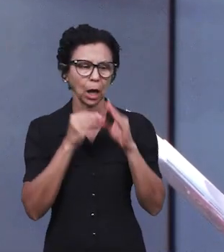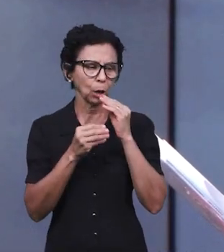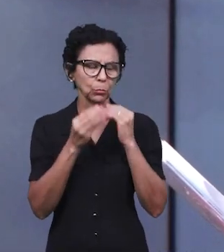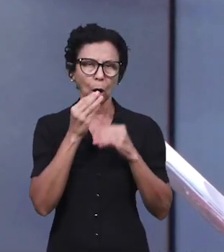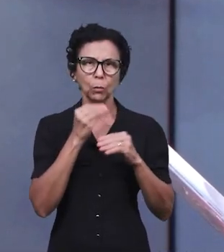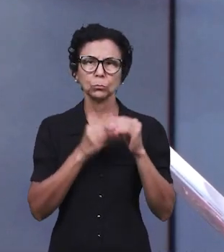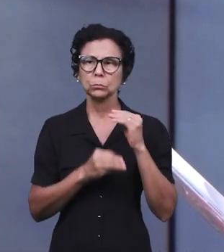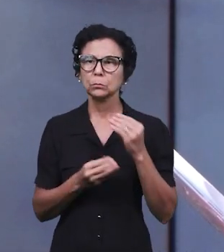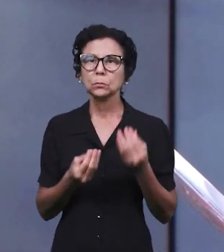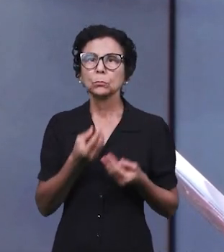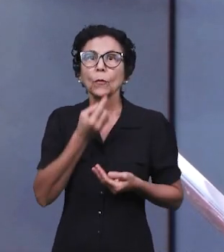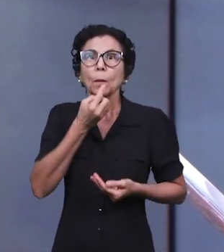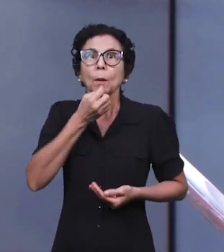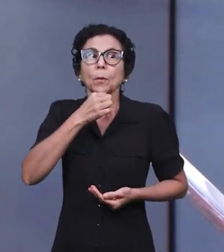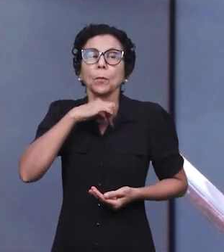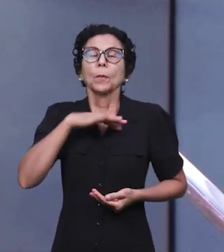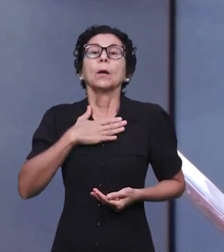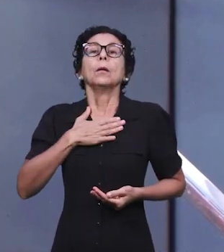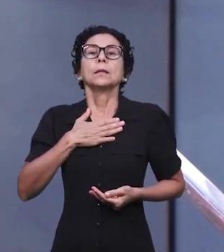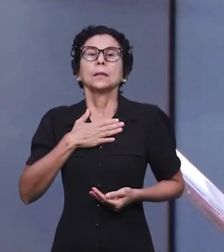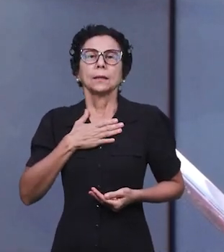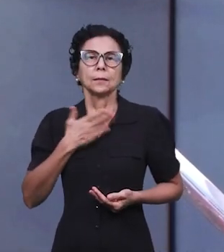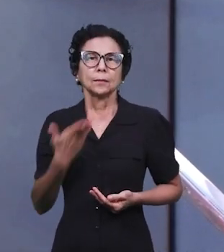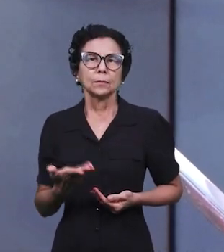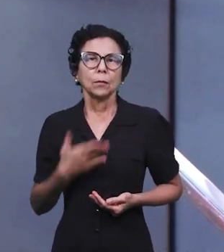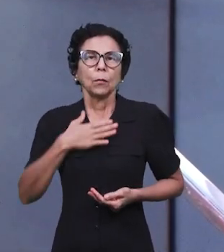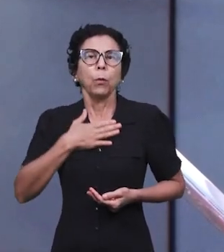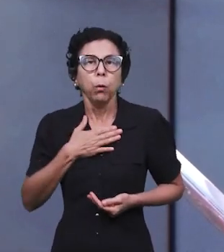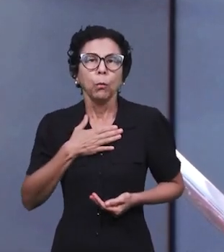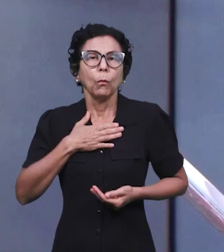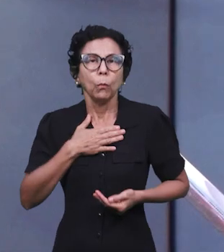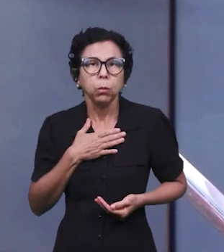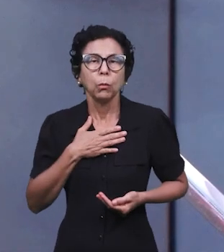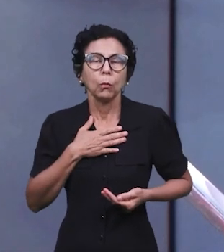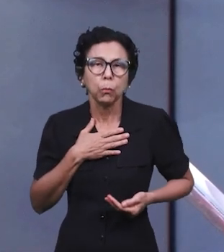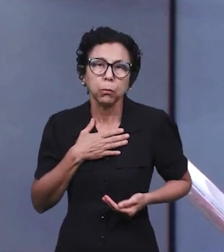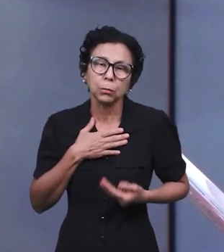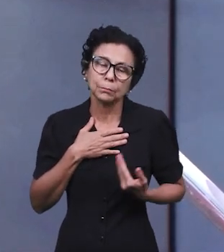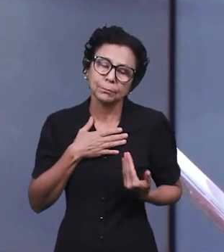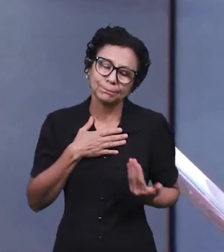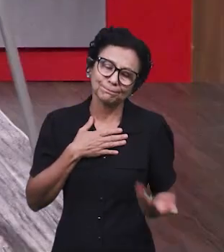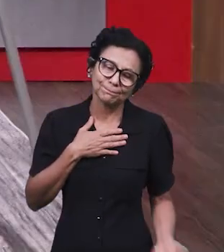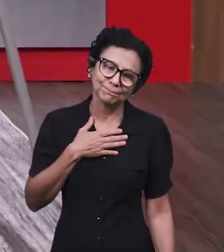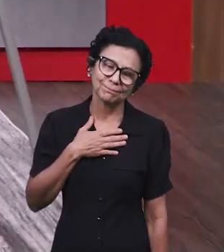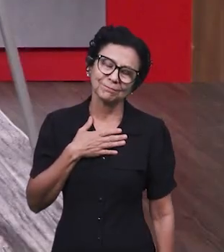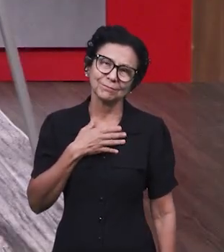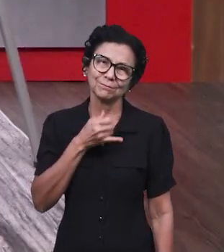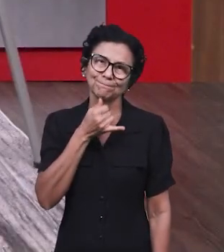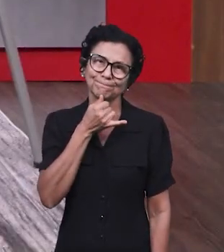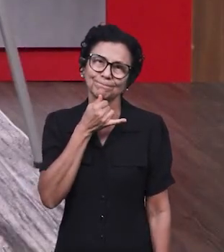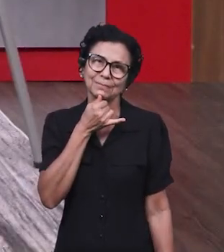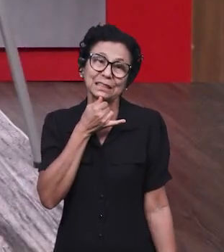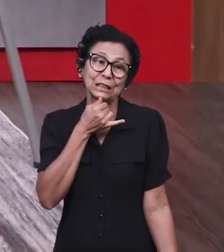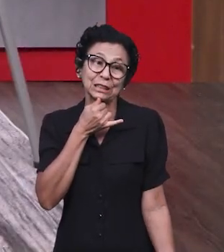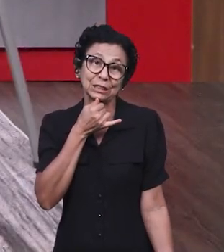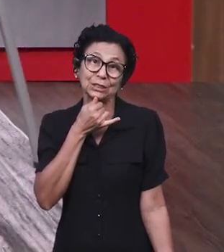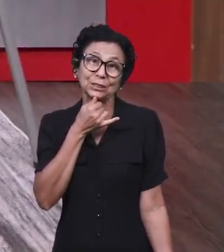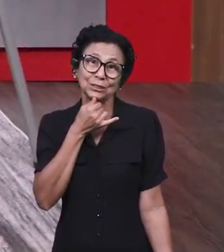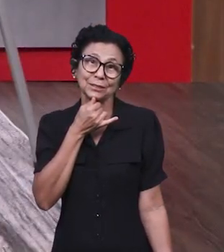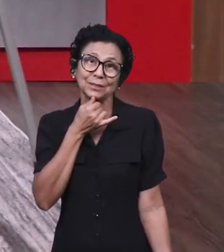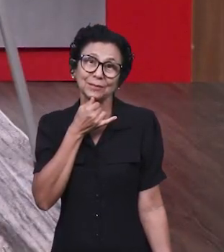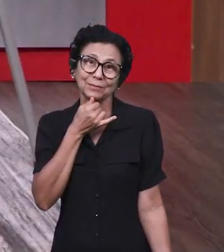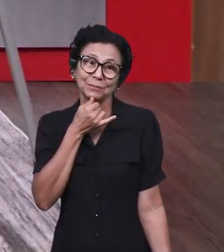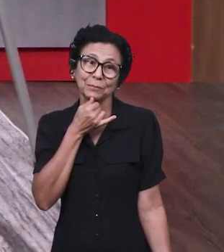boca e se engasga ali e infelizmente o